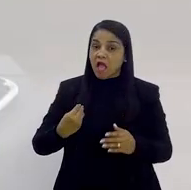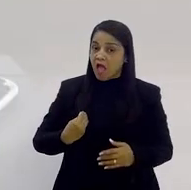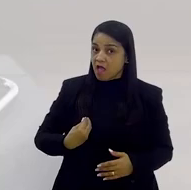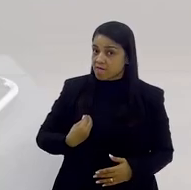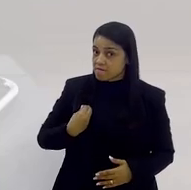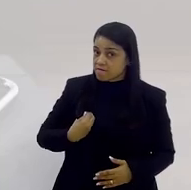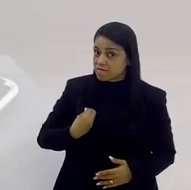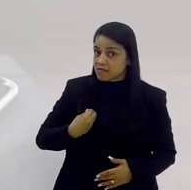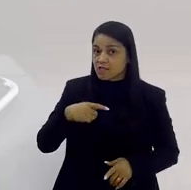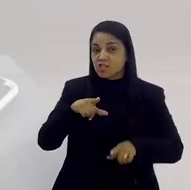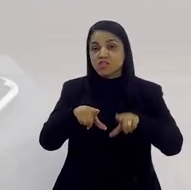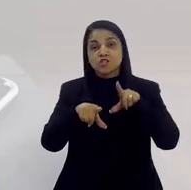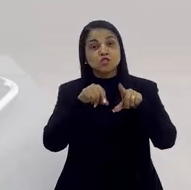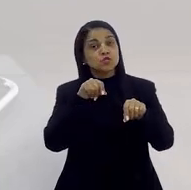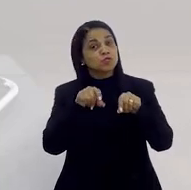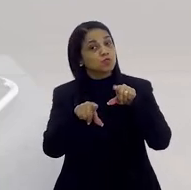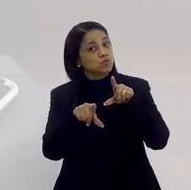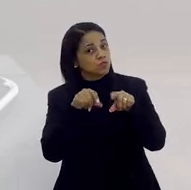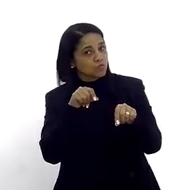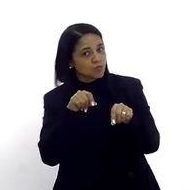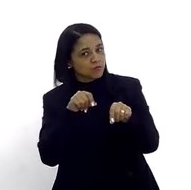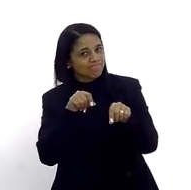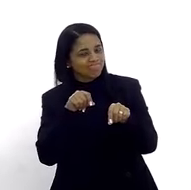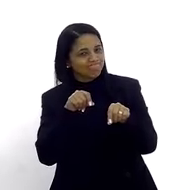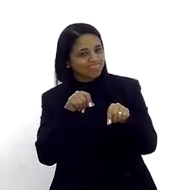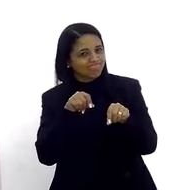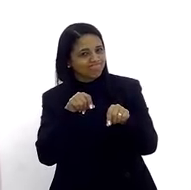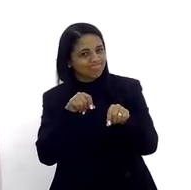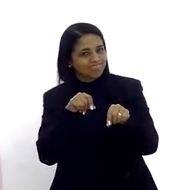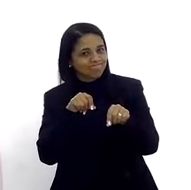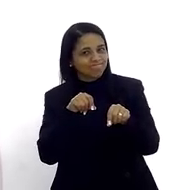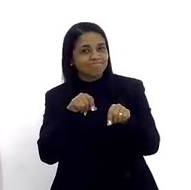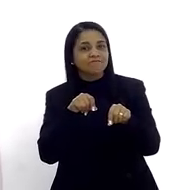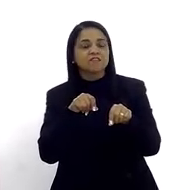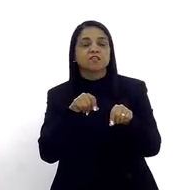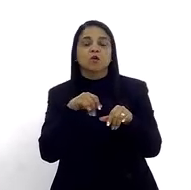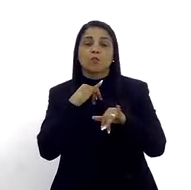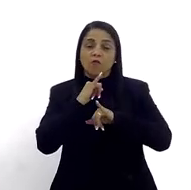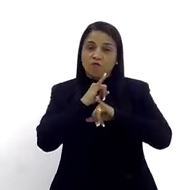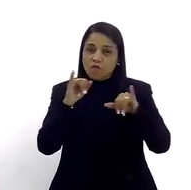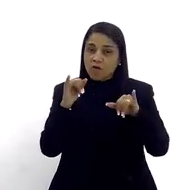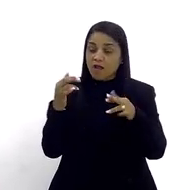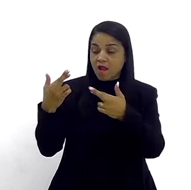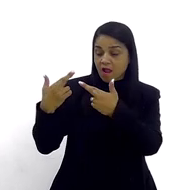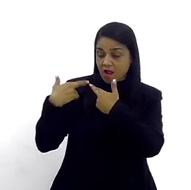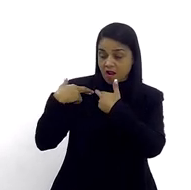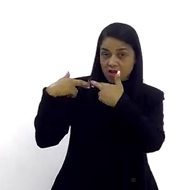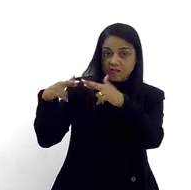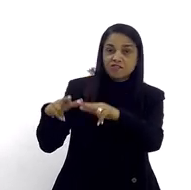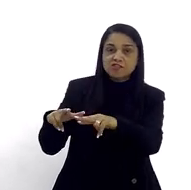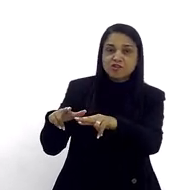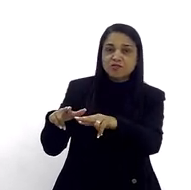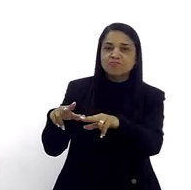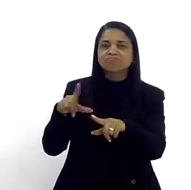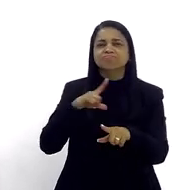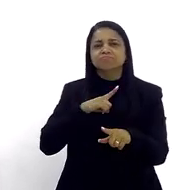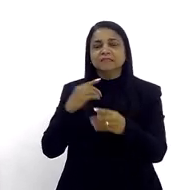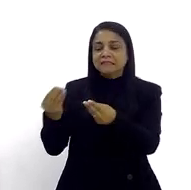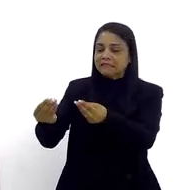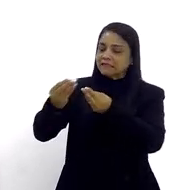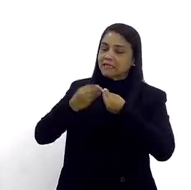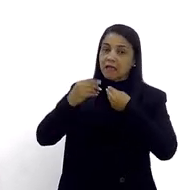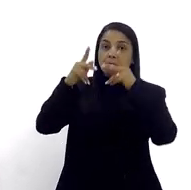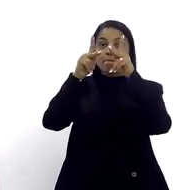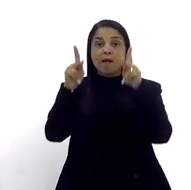da gente é feita de escolhas sim como eu disse sobre a questão da religião ela me traz paz